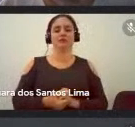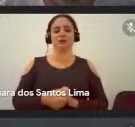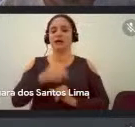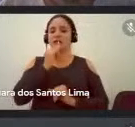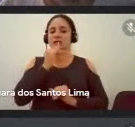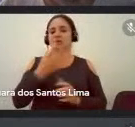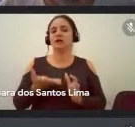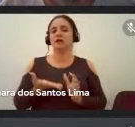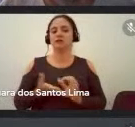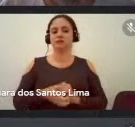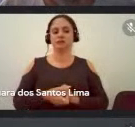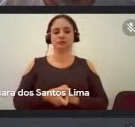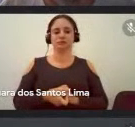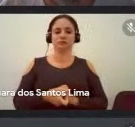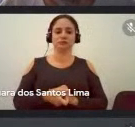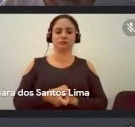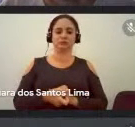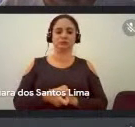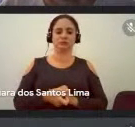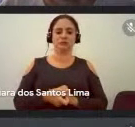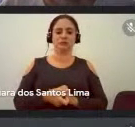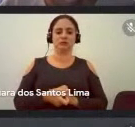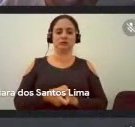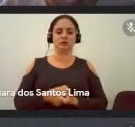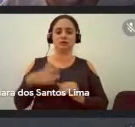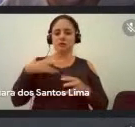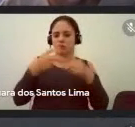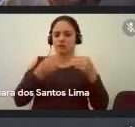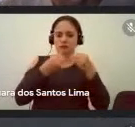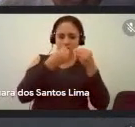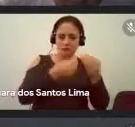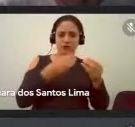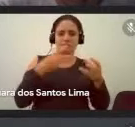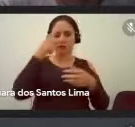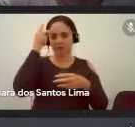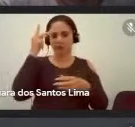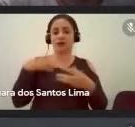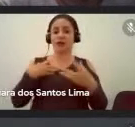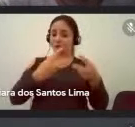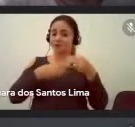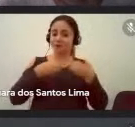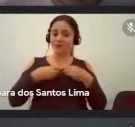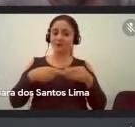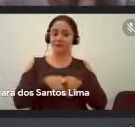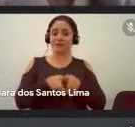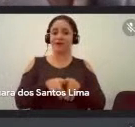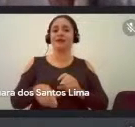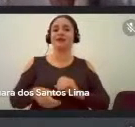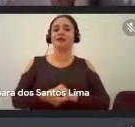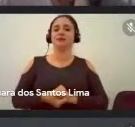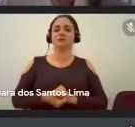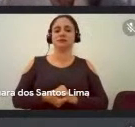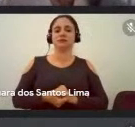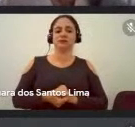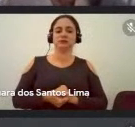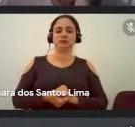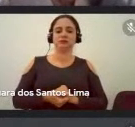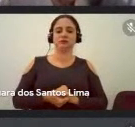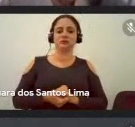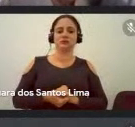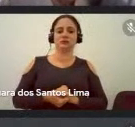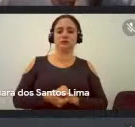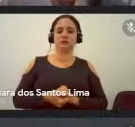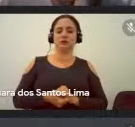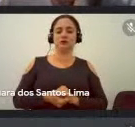exemplo, das prendas que eu deixei para as pessoas e também das prendas que eu recebi. Eu fui, por exemplo,